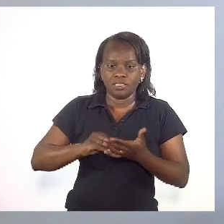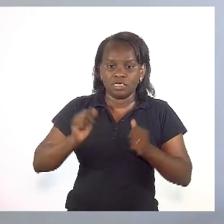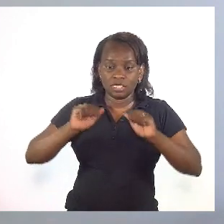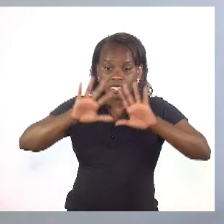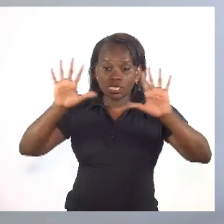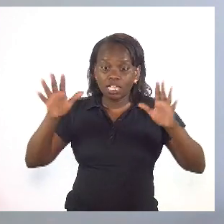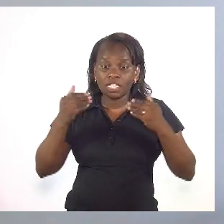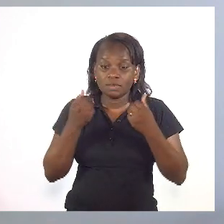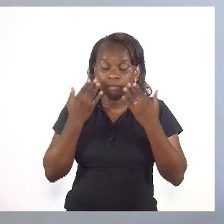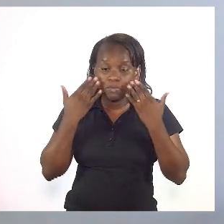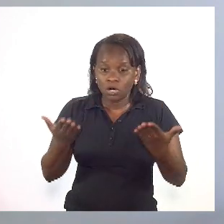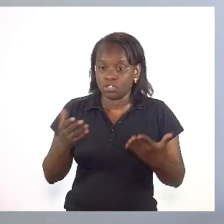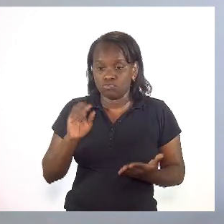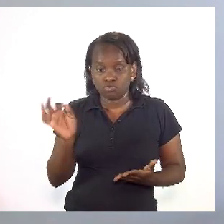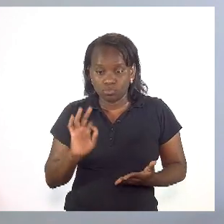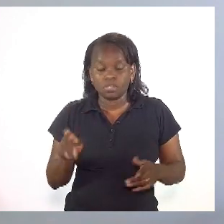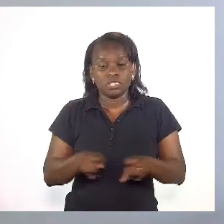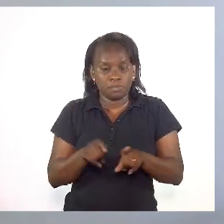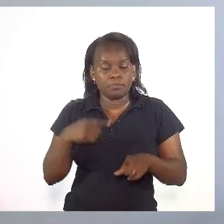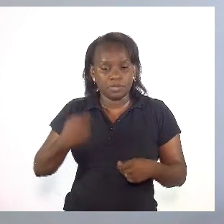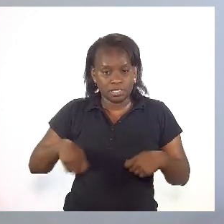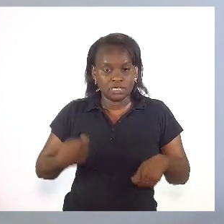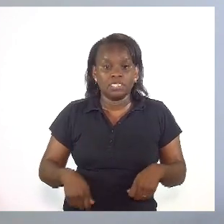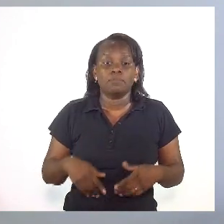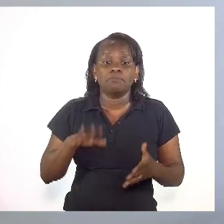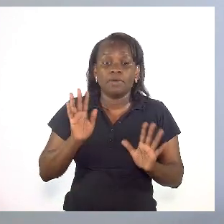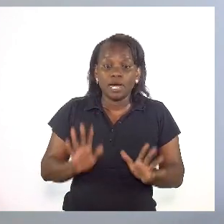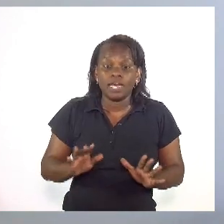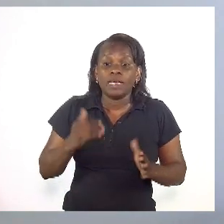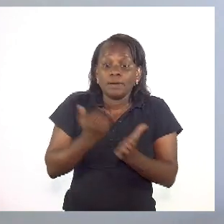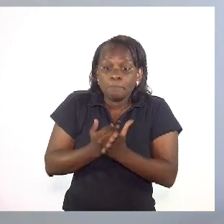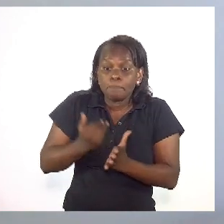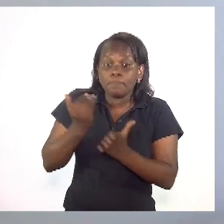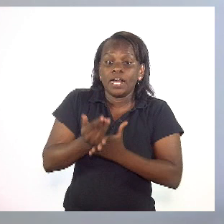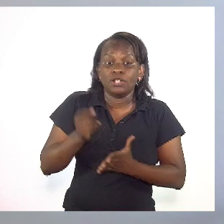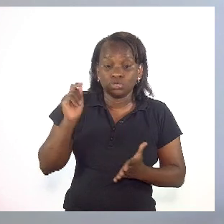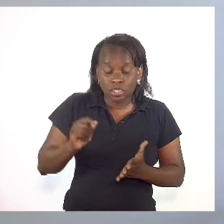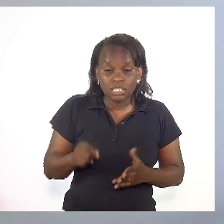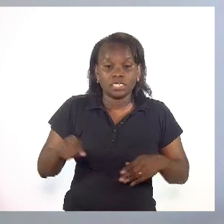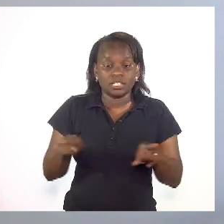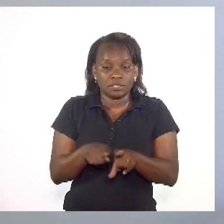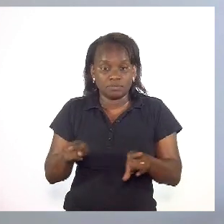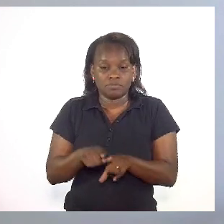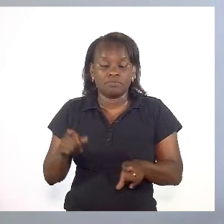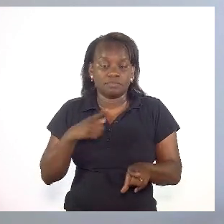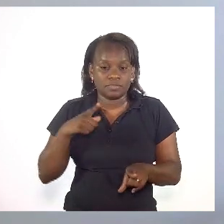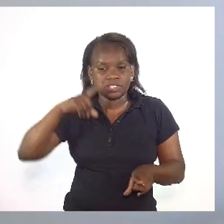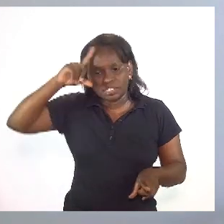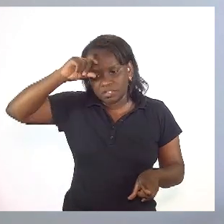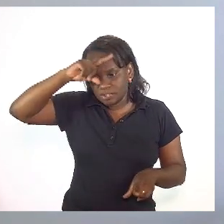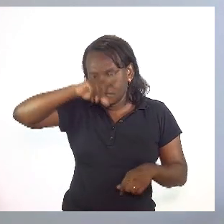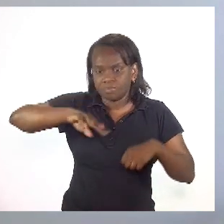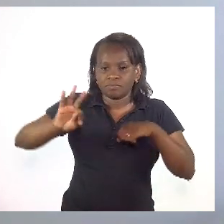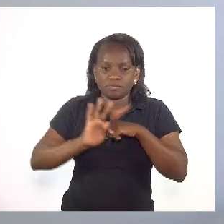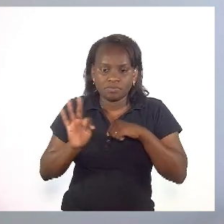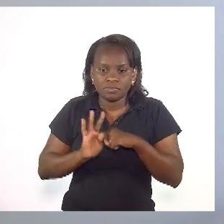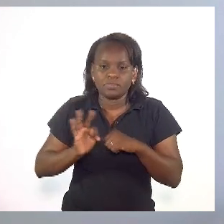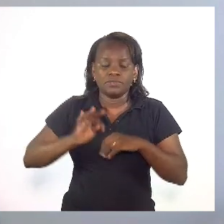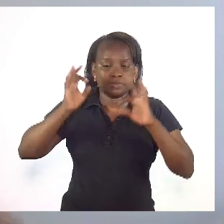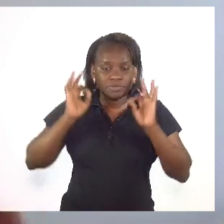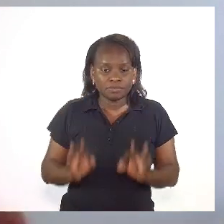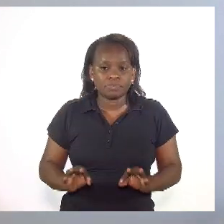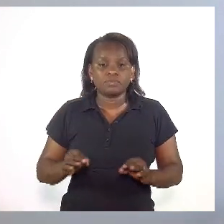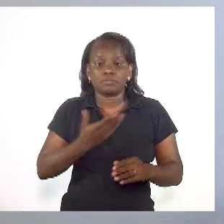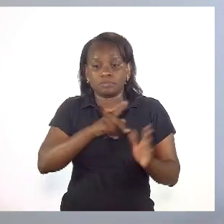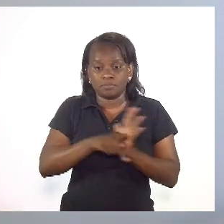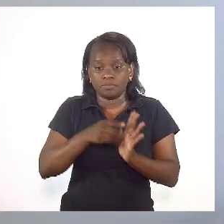de transparência, que precisam também ser enfrentadas, mas, para além disso, nós também temos dificuldades técnicas concretas